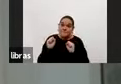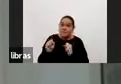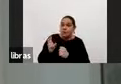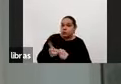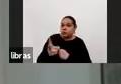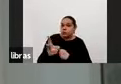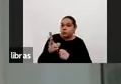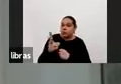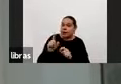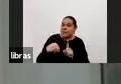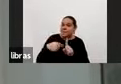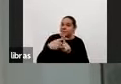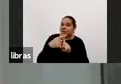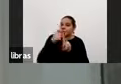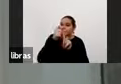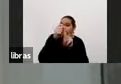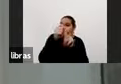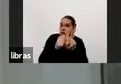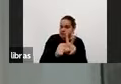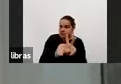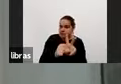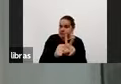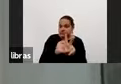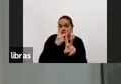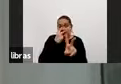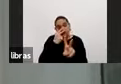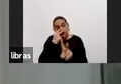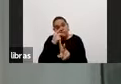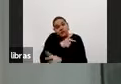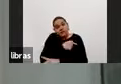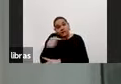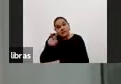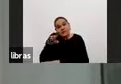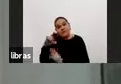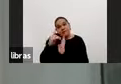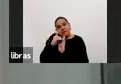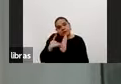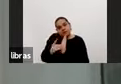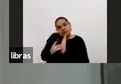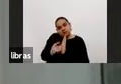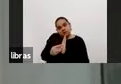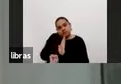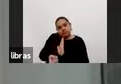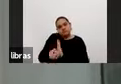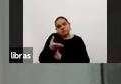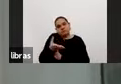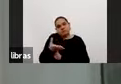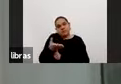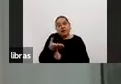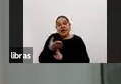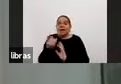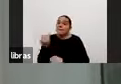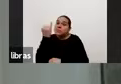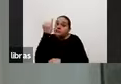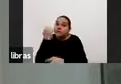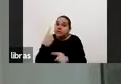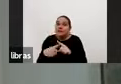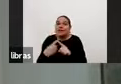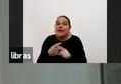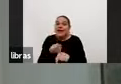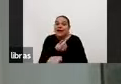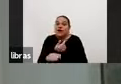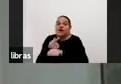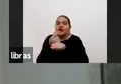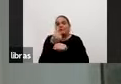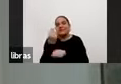mais 2 meses, o que a gente espera que o decreto saia ao longo dessa semana. É importante porque a economia ainda está bastante frágil. A